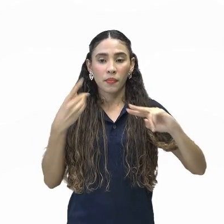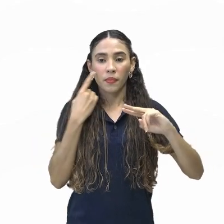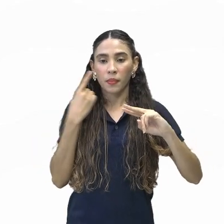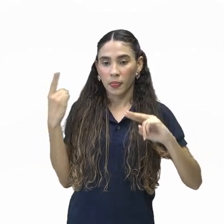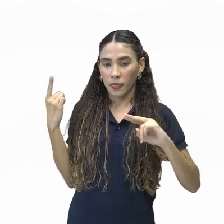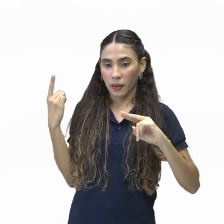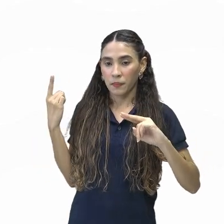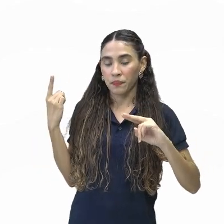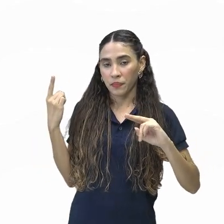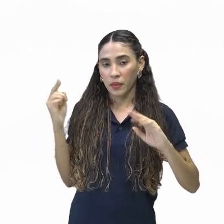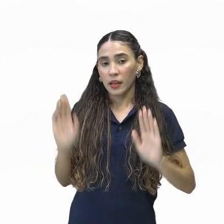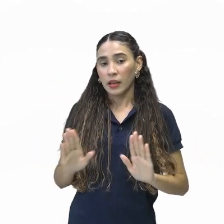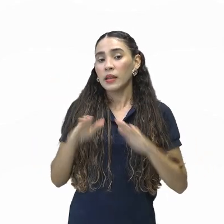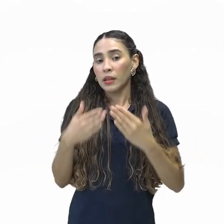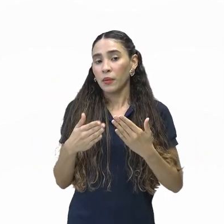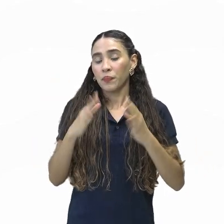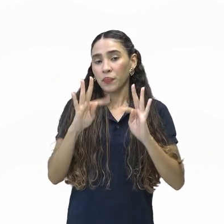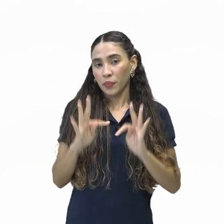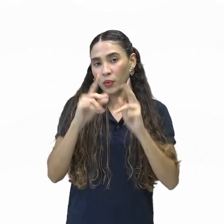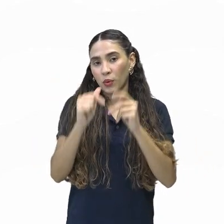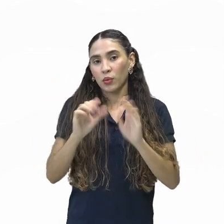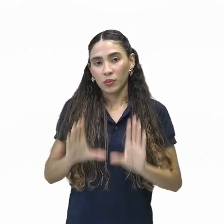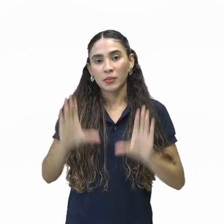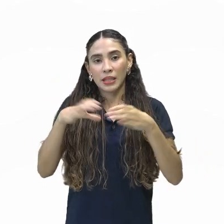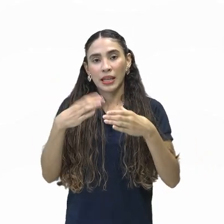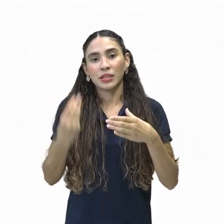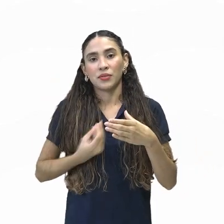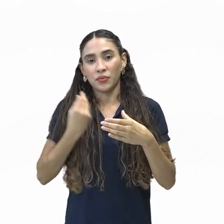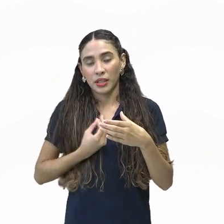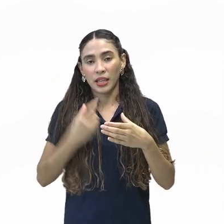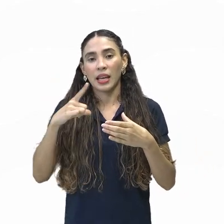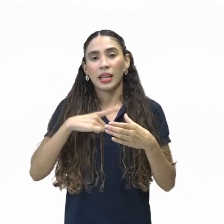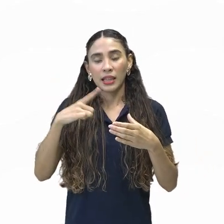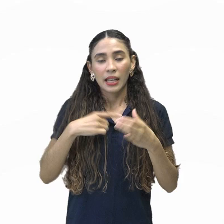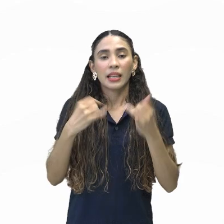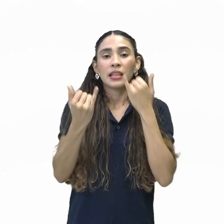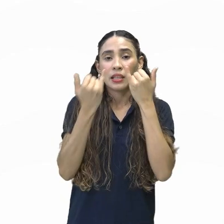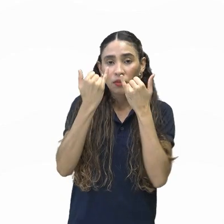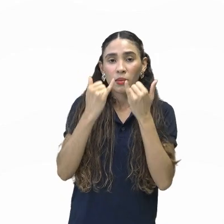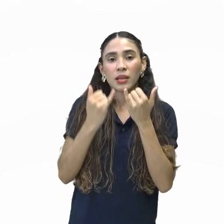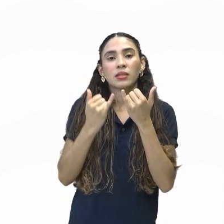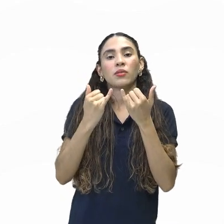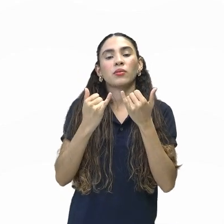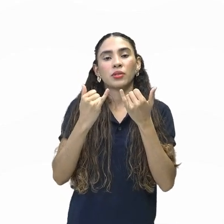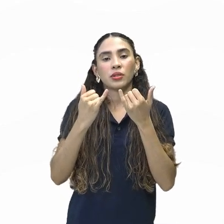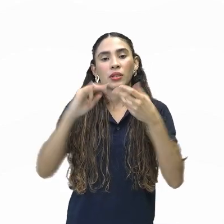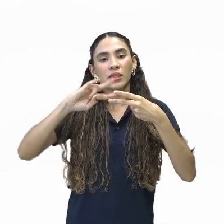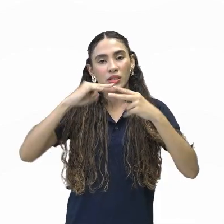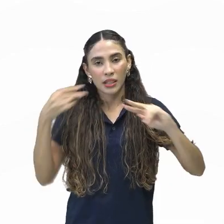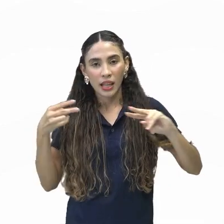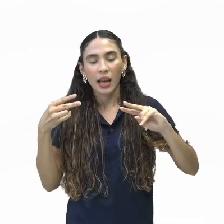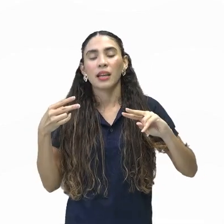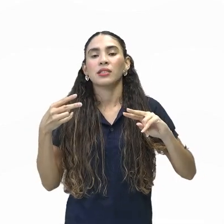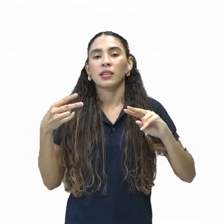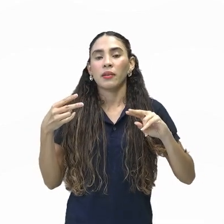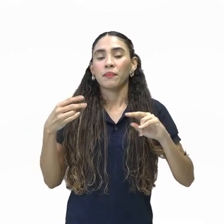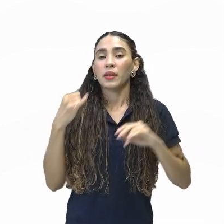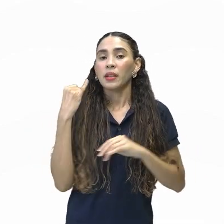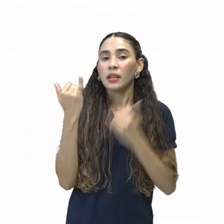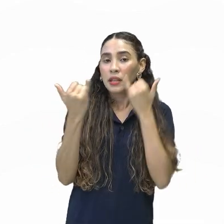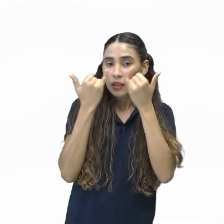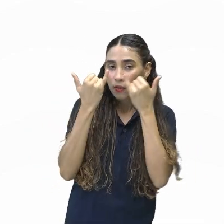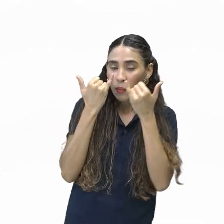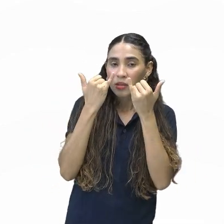hereditariedade. Então, todos os seres vivos possuem informações genéticas, aquelas